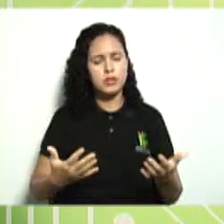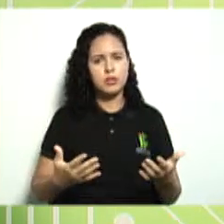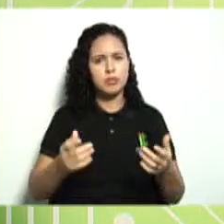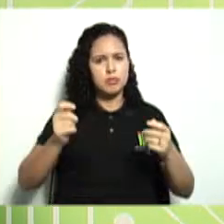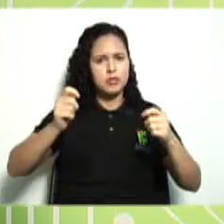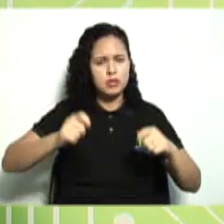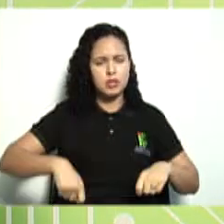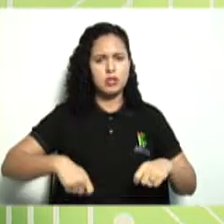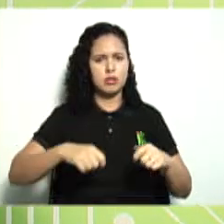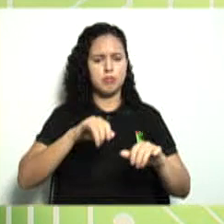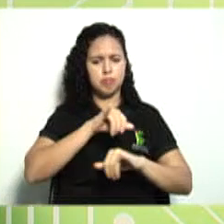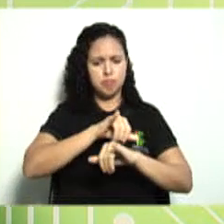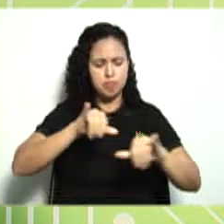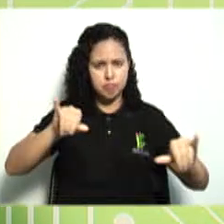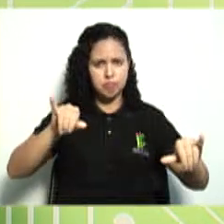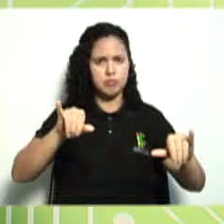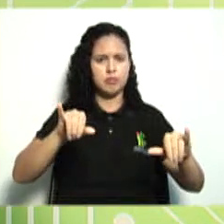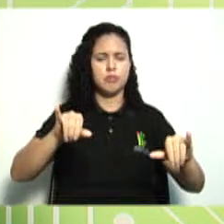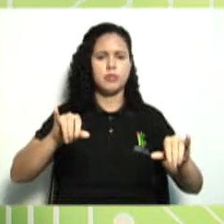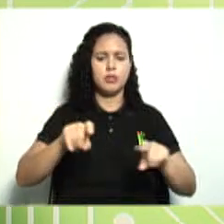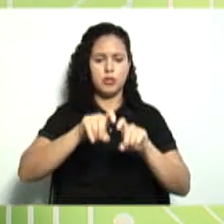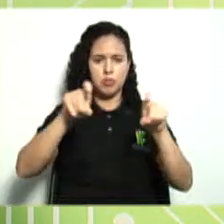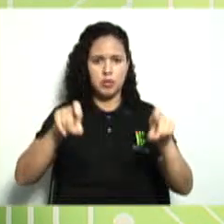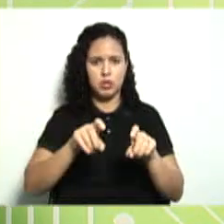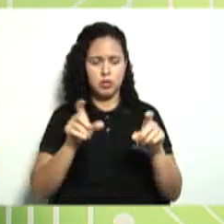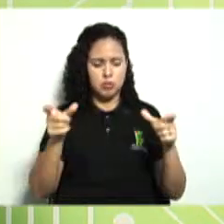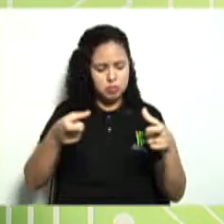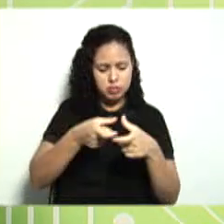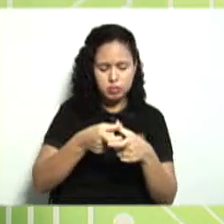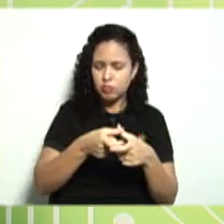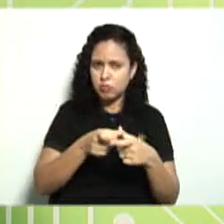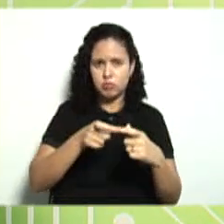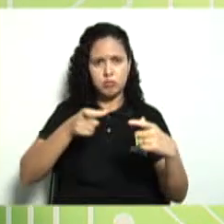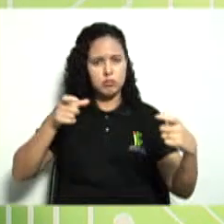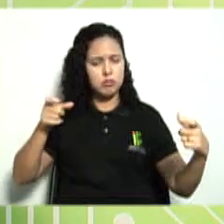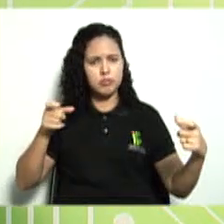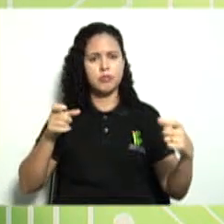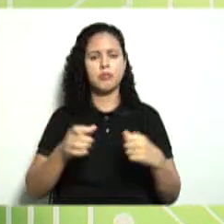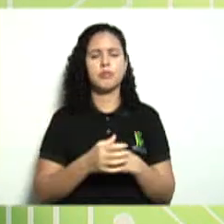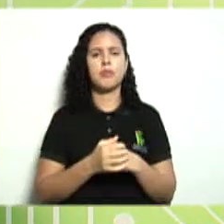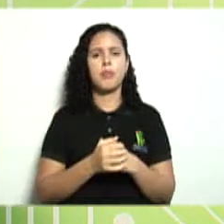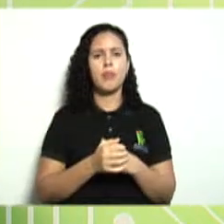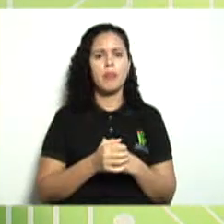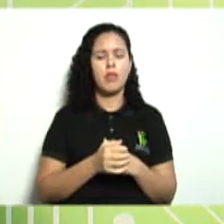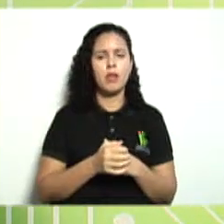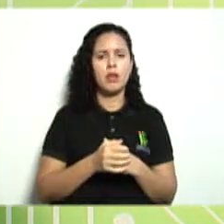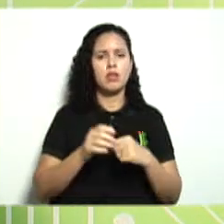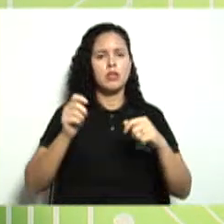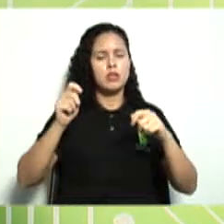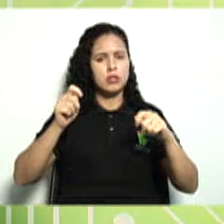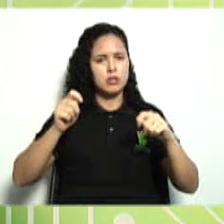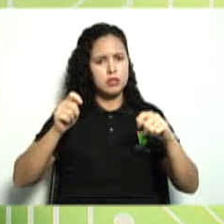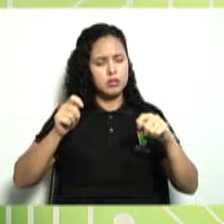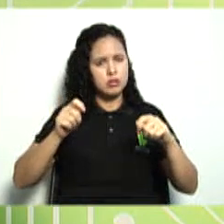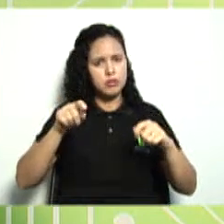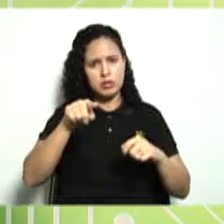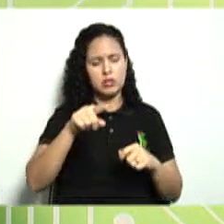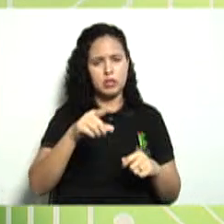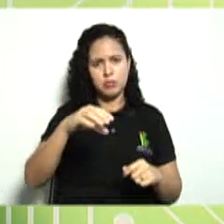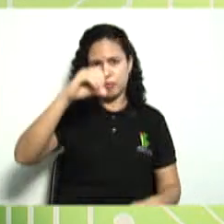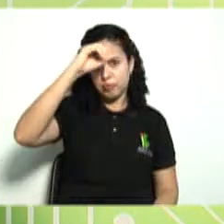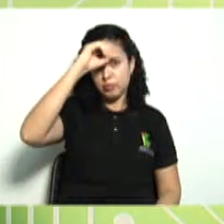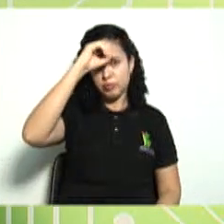são muitas informações, informática não se limitam a isso, mas eu quero dizer para vocês que leigos informáticos vocês já não são